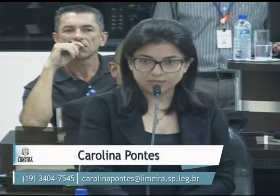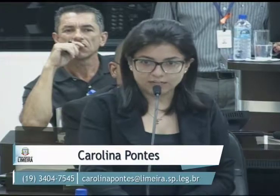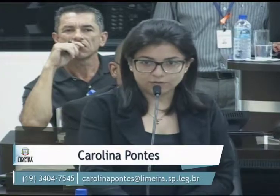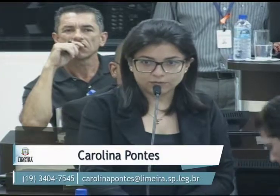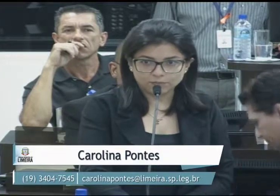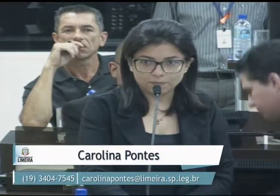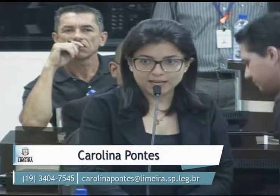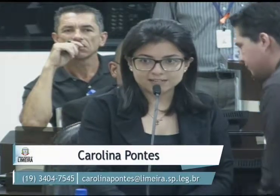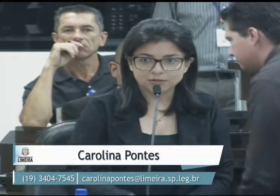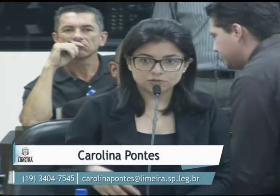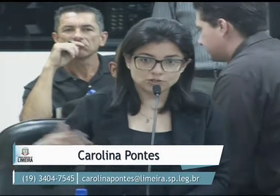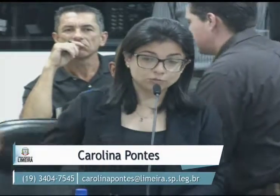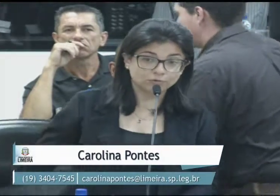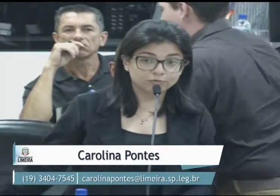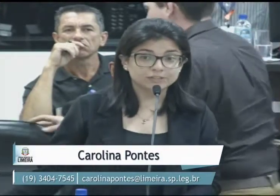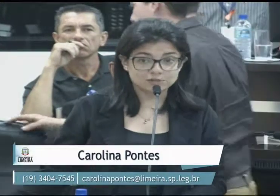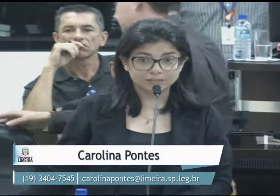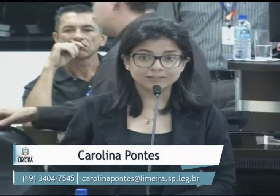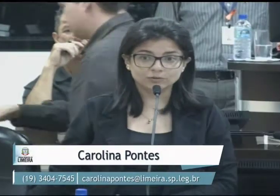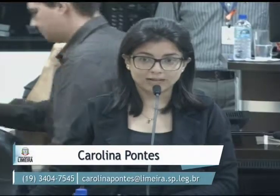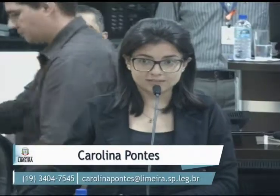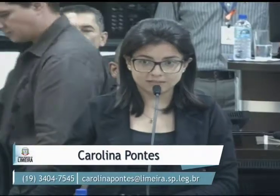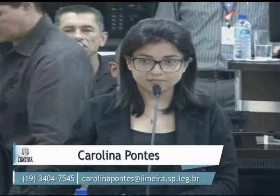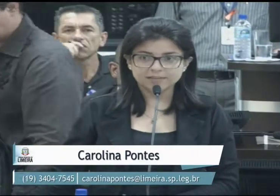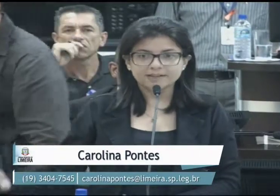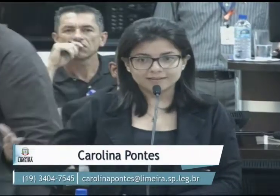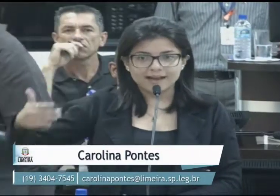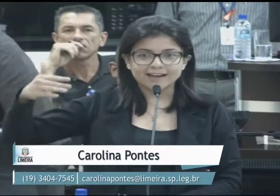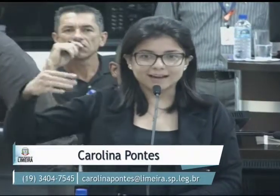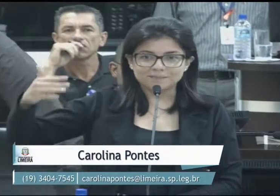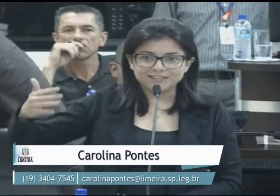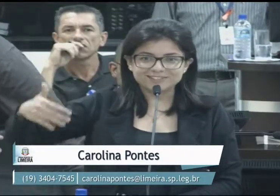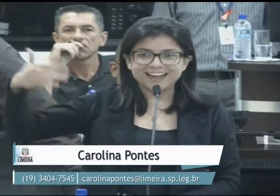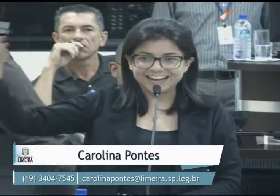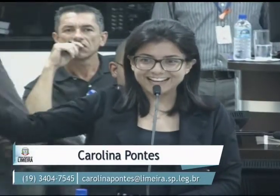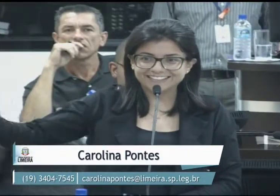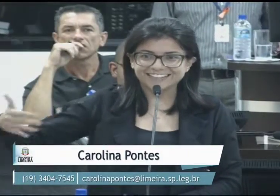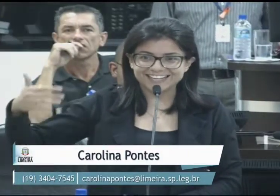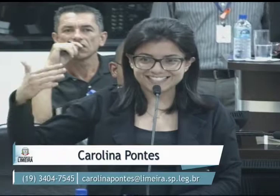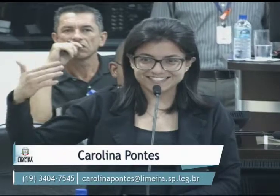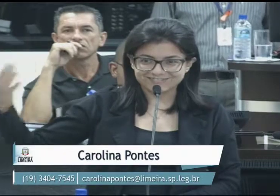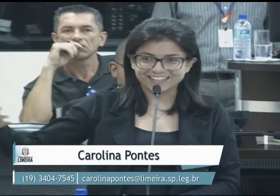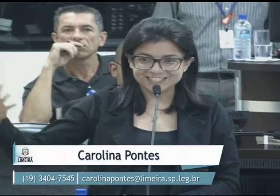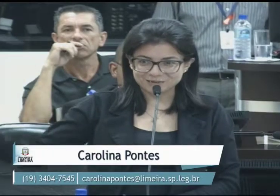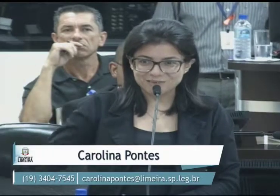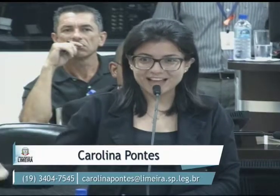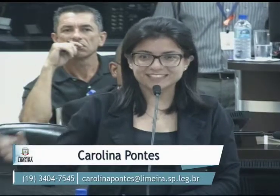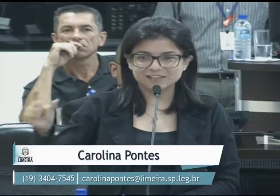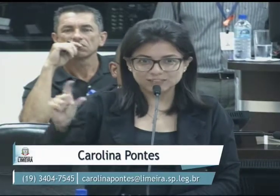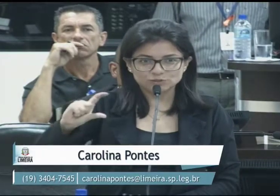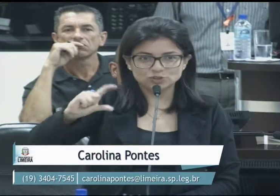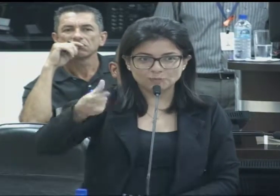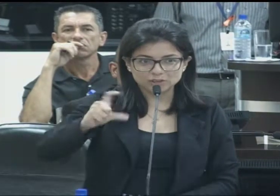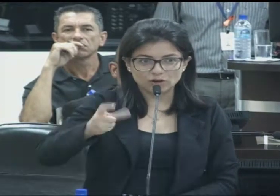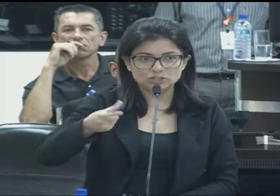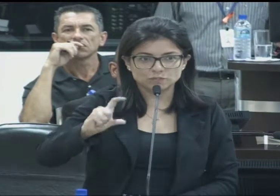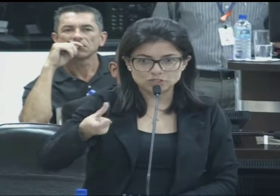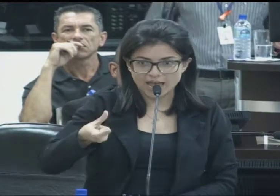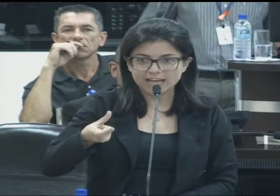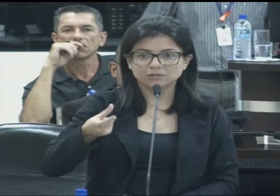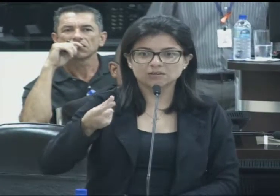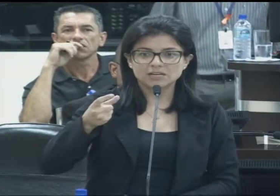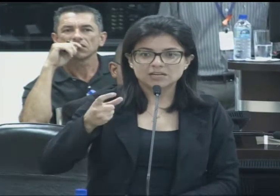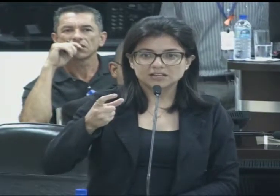com o deputado federal Floriano Pêssaro e junto no Fundo Nacional da Educação, que é aquela bendita lenda das quadras cobertas em virtude de uma troca